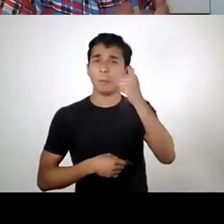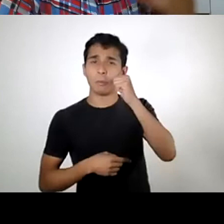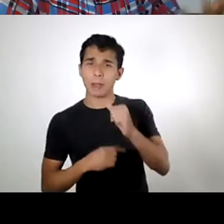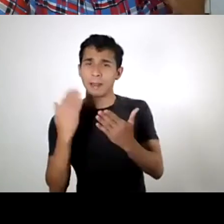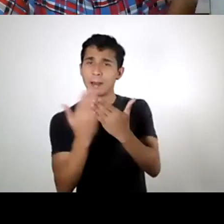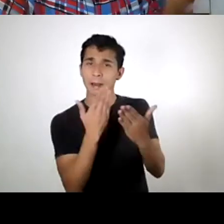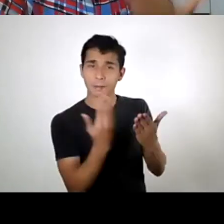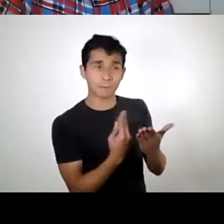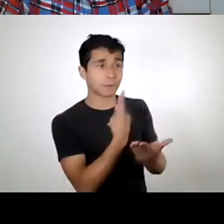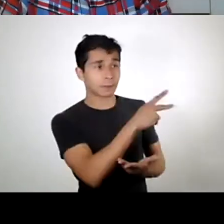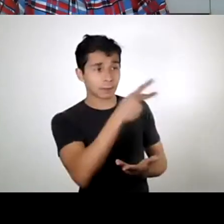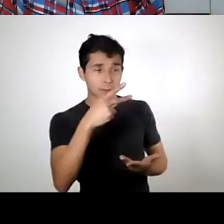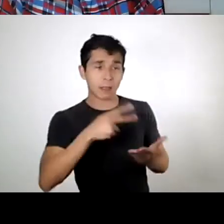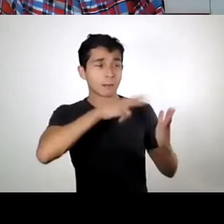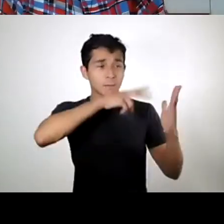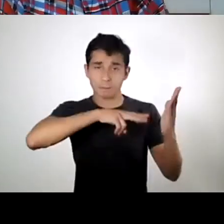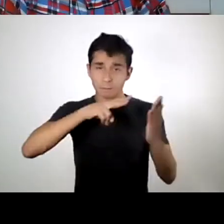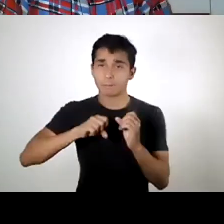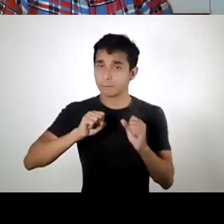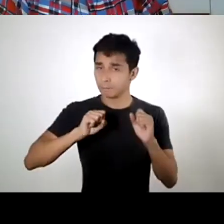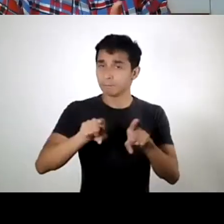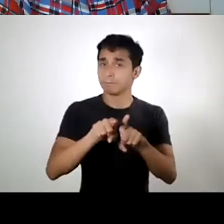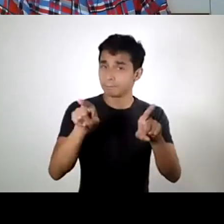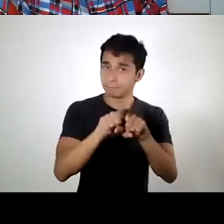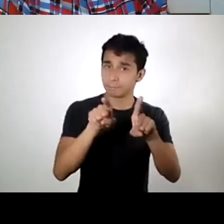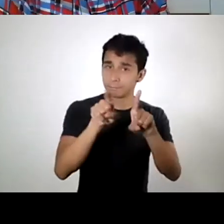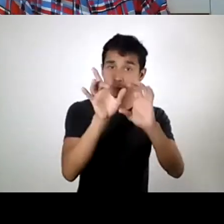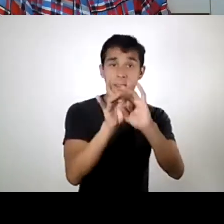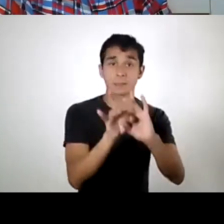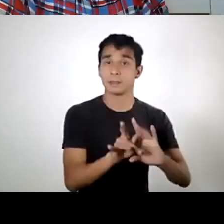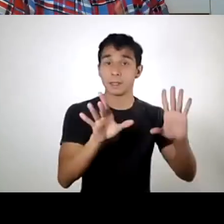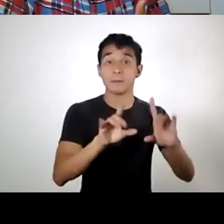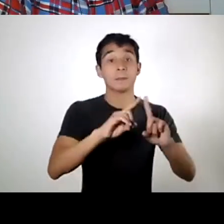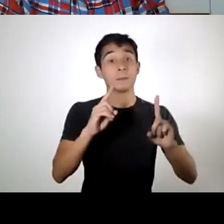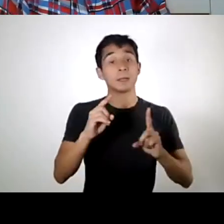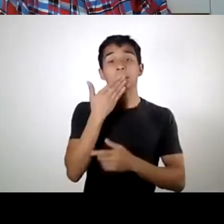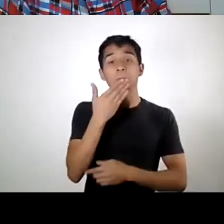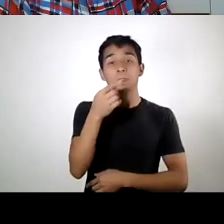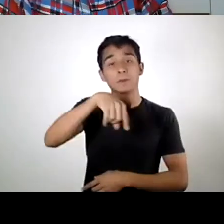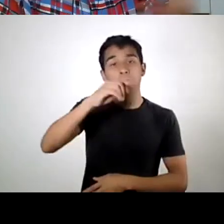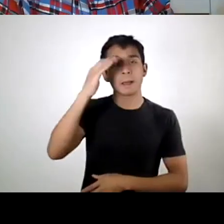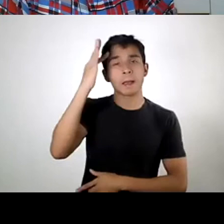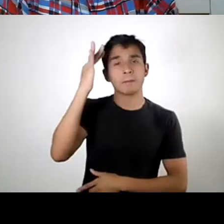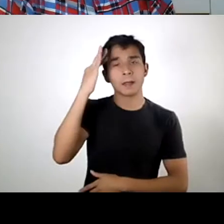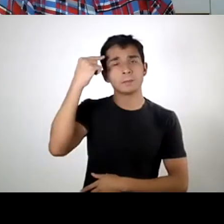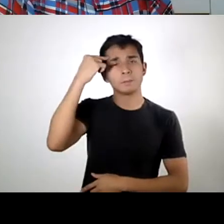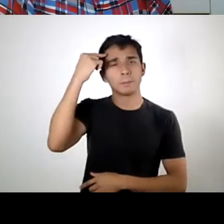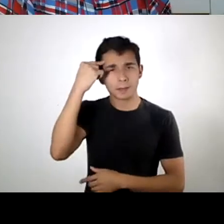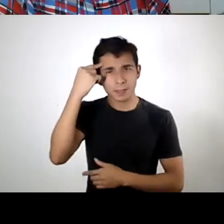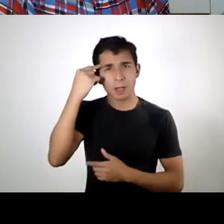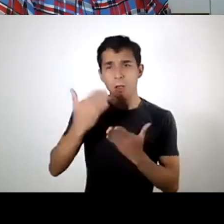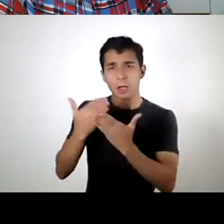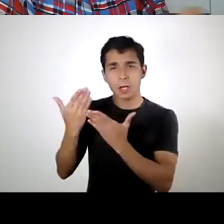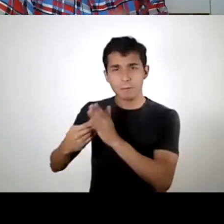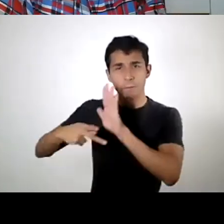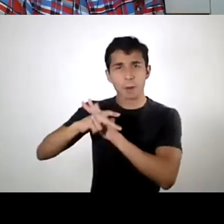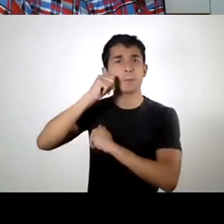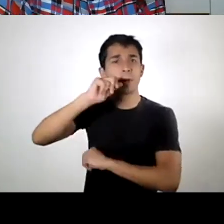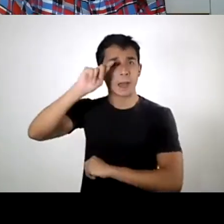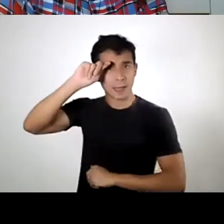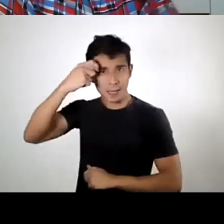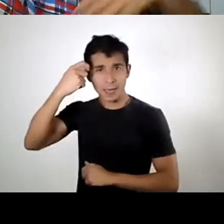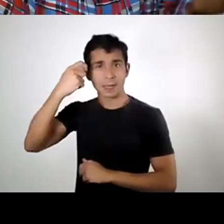estamos pedindo para que vocês reflitam o porquê essas autoras, porquê dessas obras nunca chegaram dentro do nosso processo